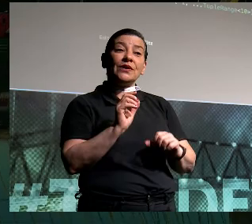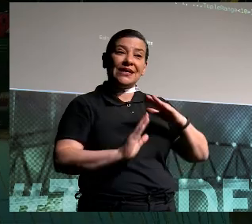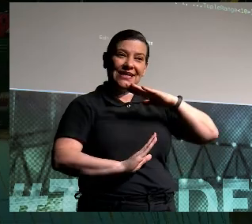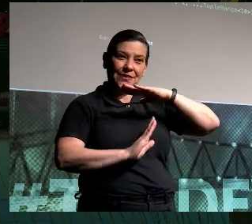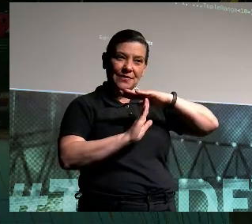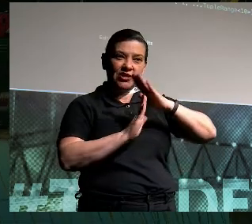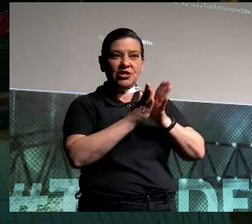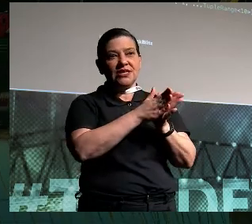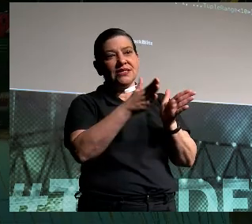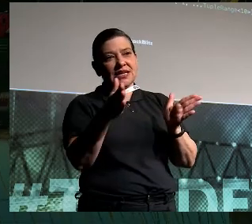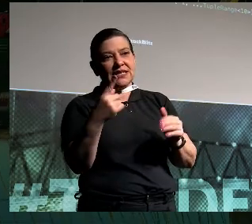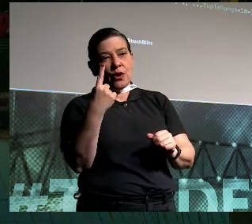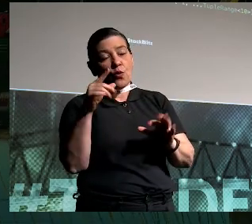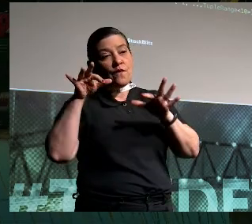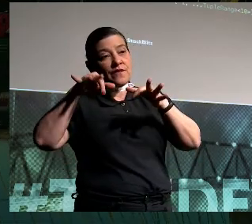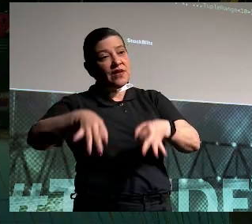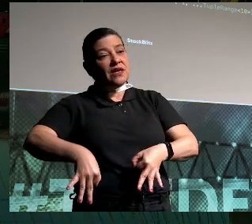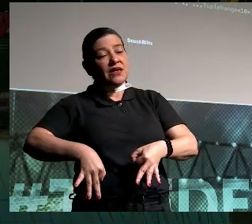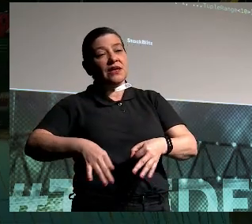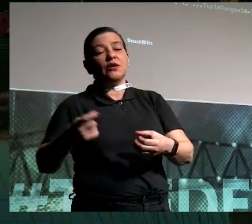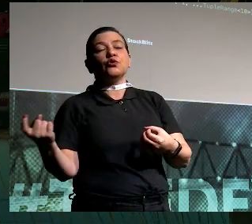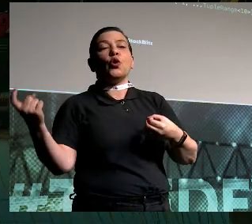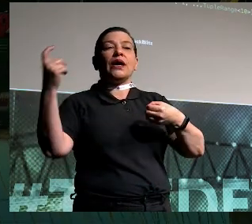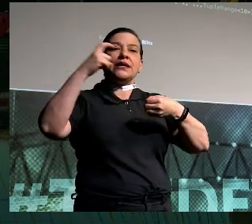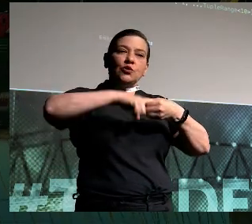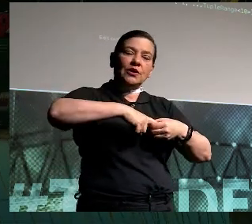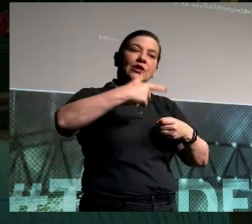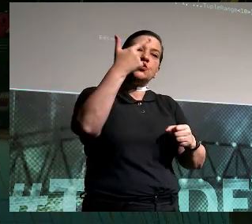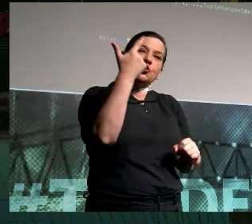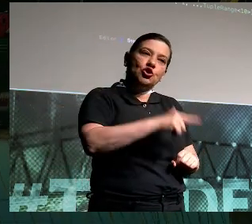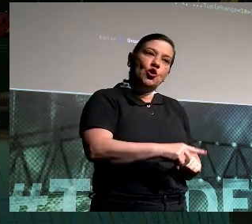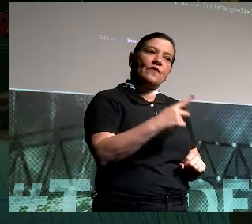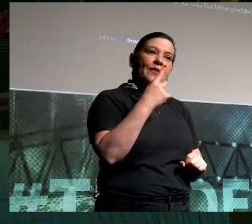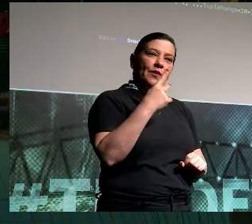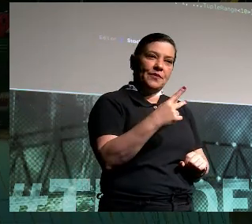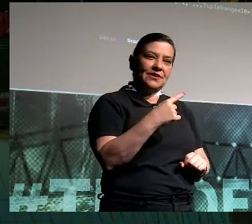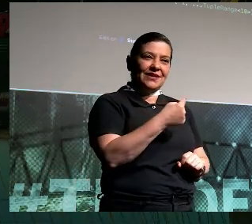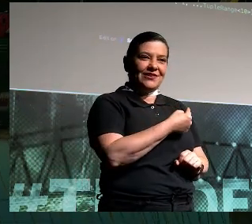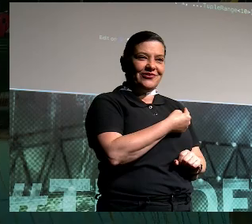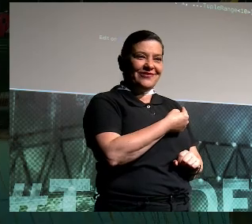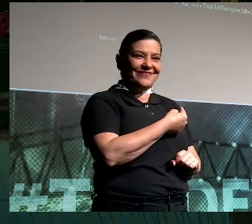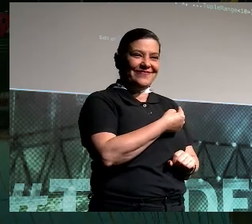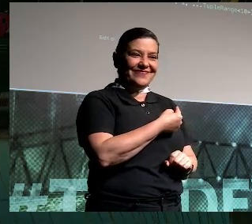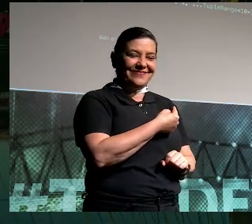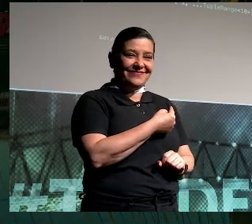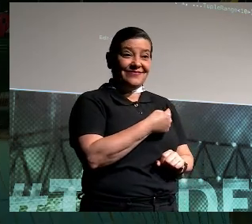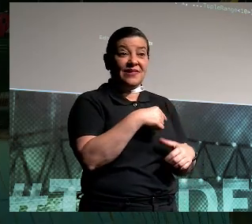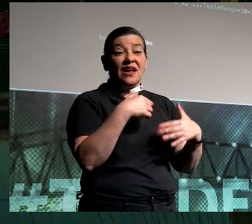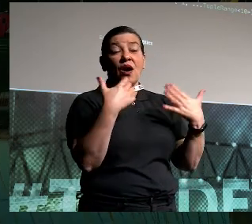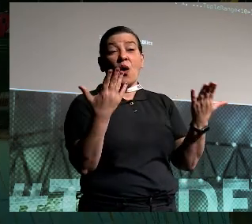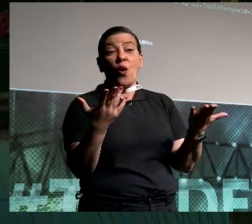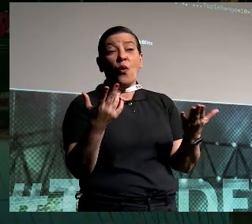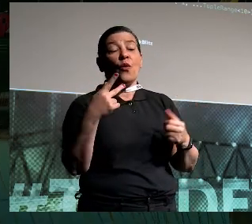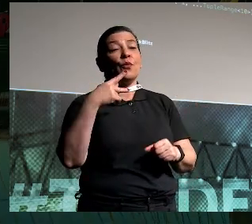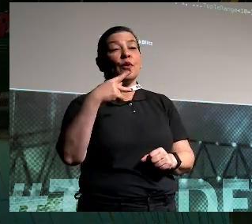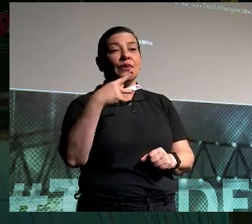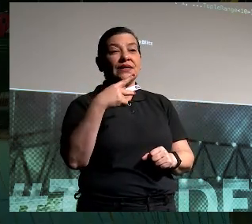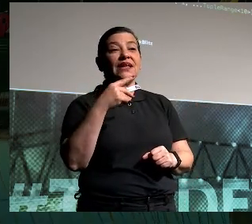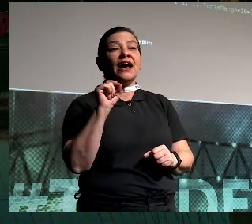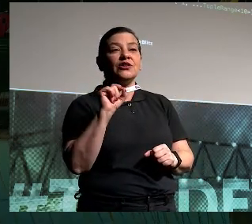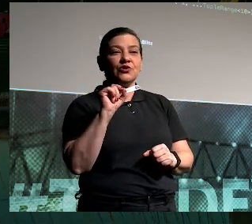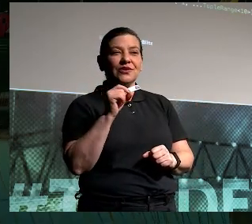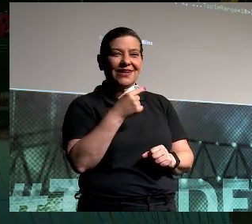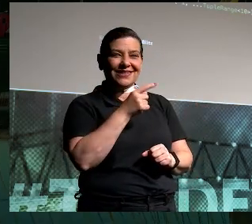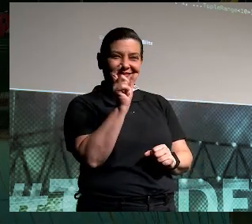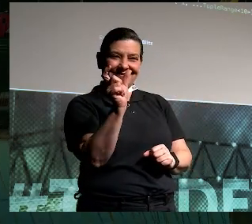menos 1, ou seja, ele chegou ao fim, eu estou retornando a propriedade done. Se não, eu estou retornando a propriedade recur. E daí eu